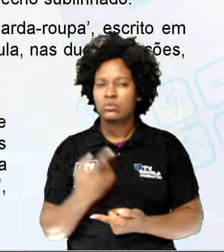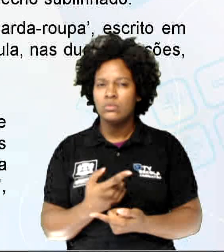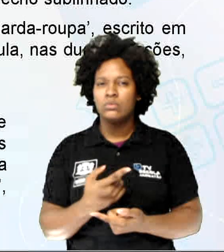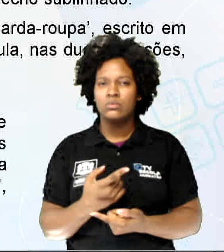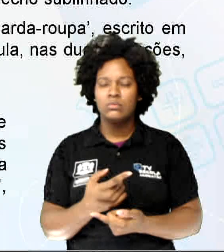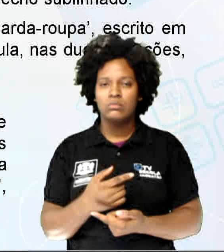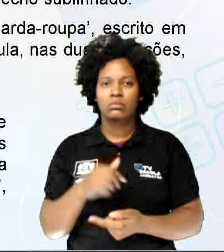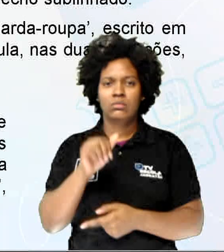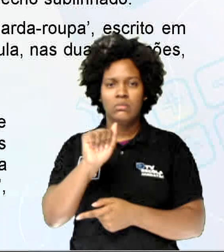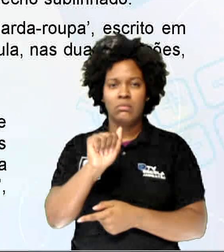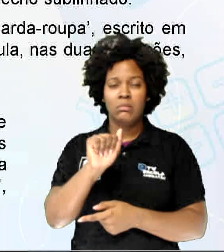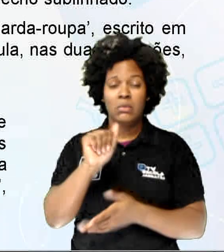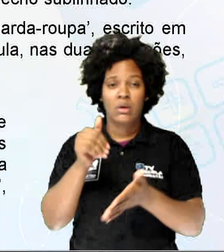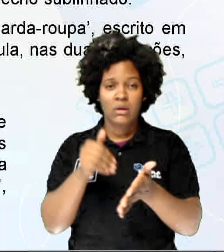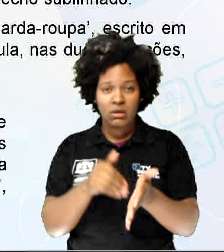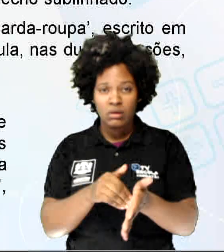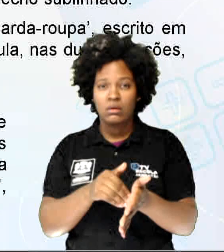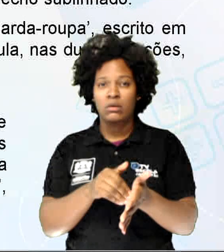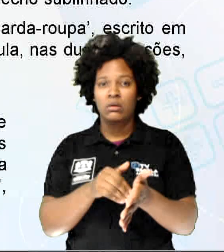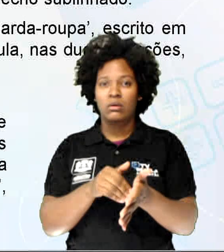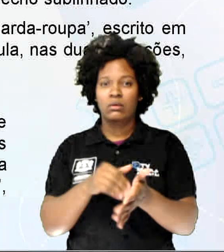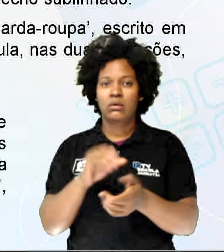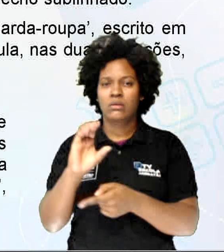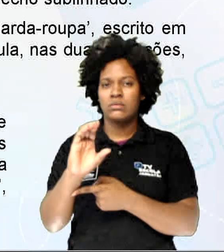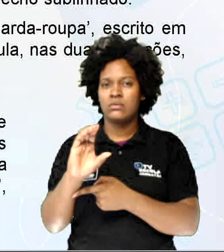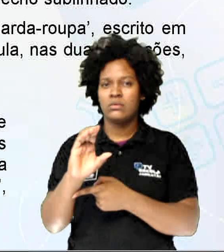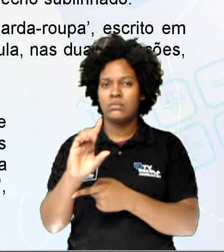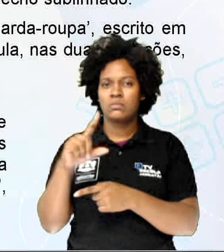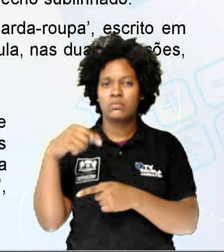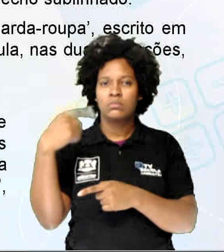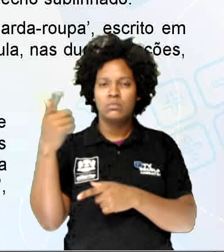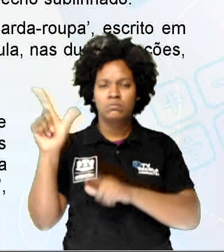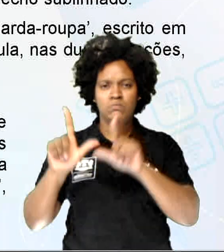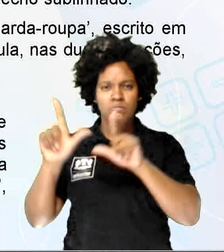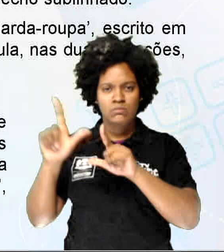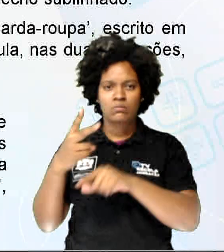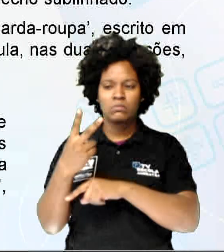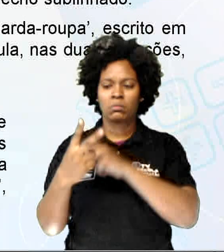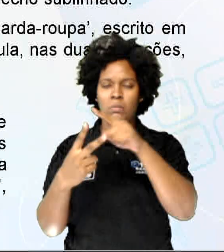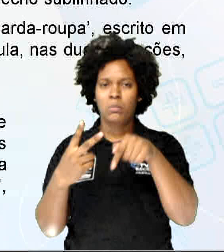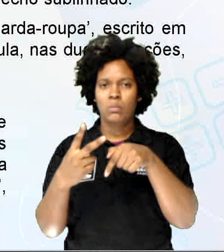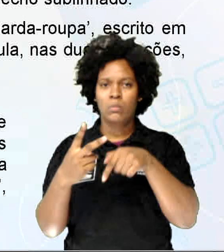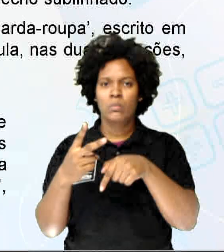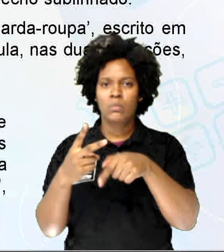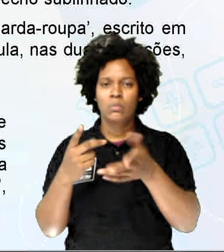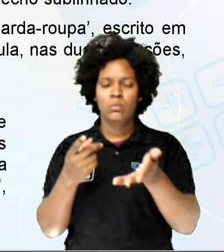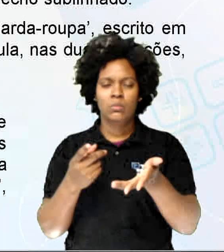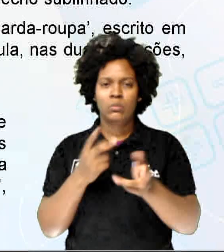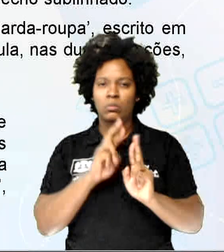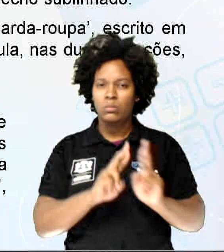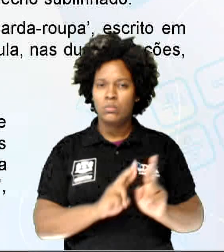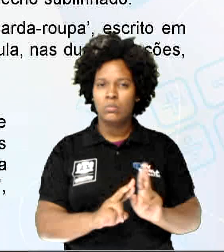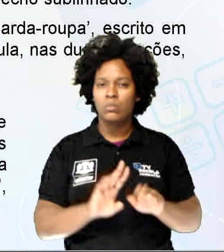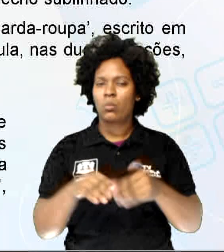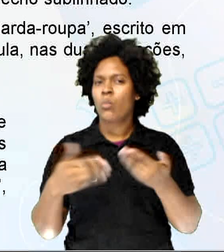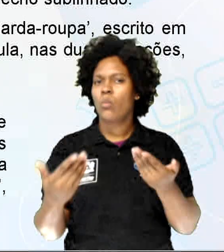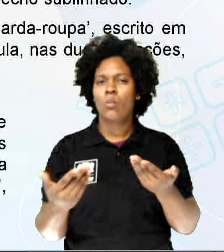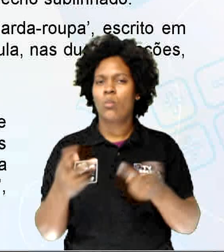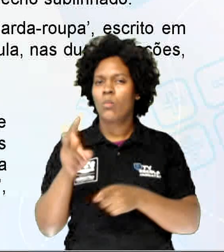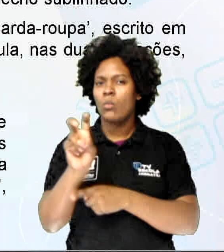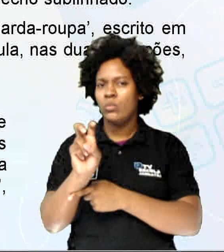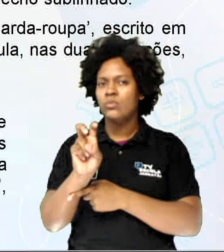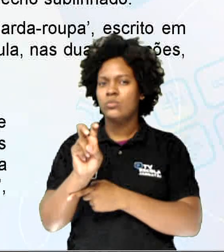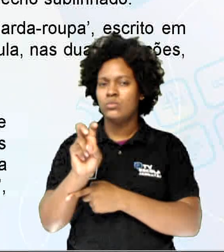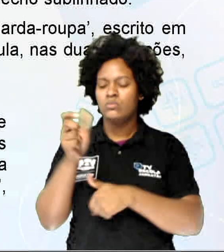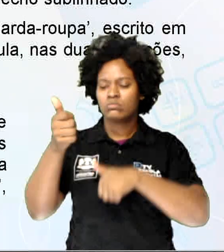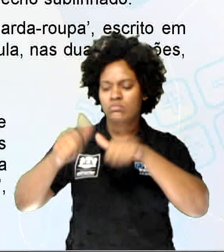de A até E, na tela vocês têm de A a C, mas na outra tela temos mais duas alternativas. Vejamos aí qual dessas 5 que nós